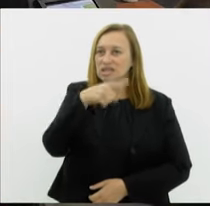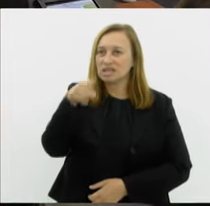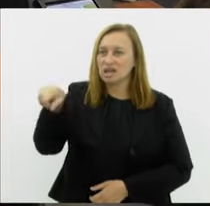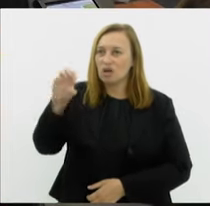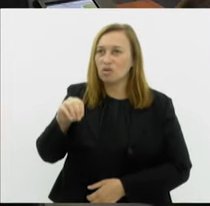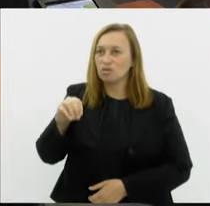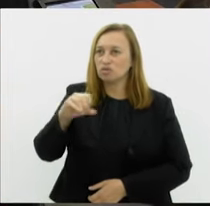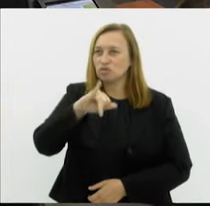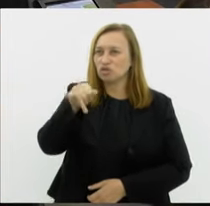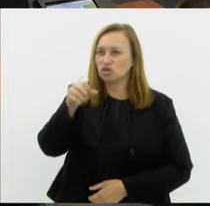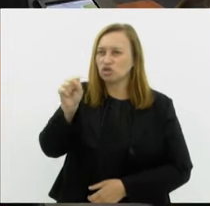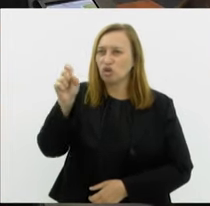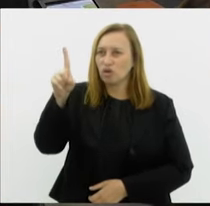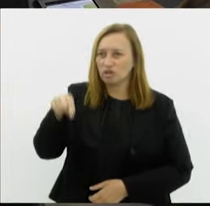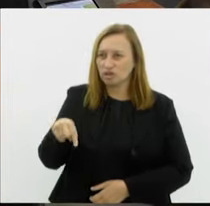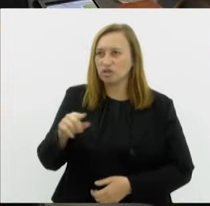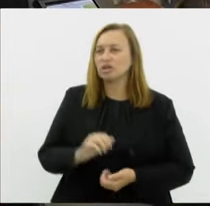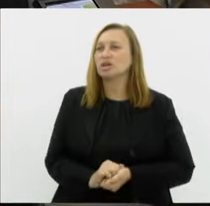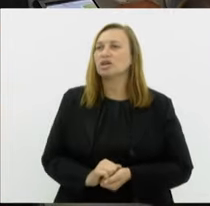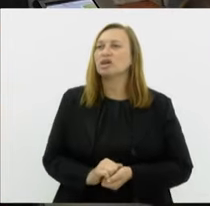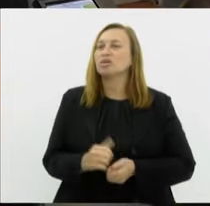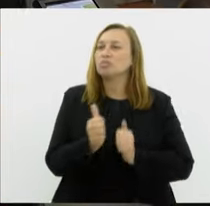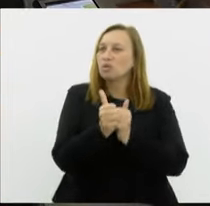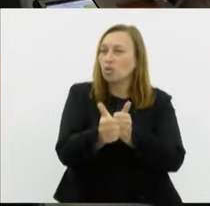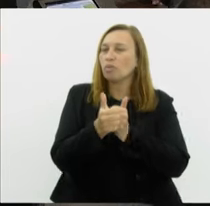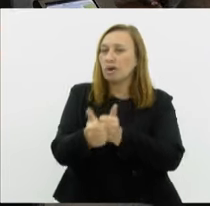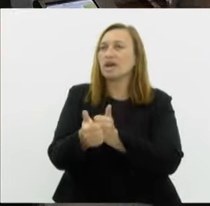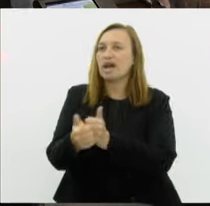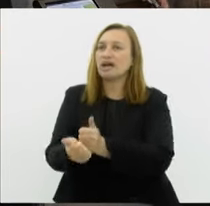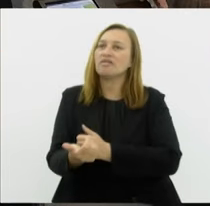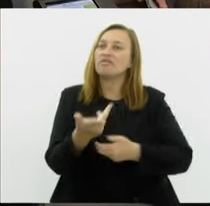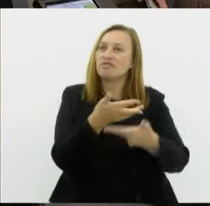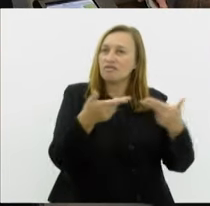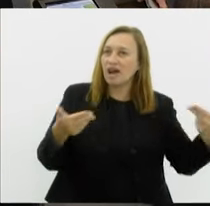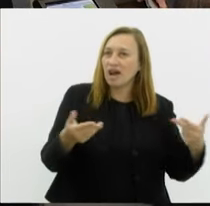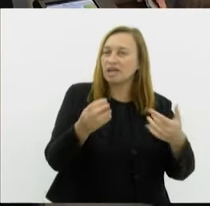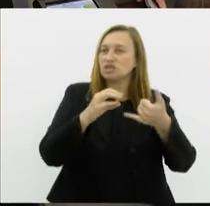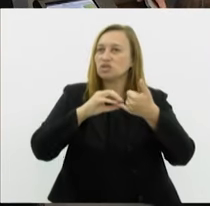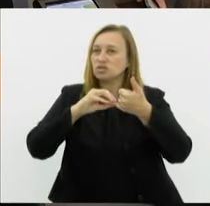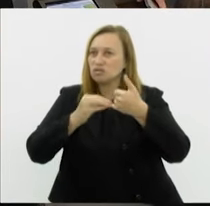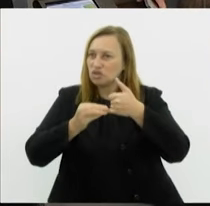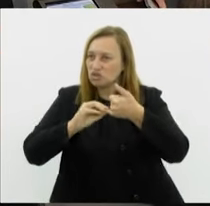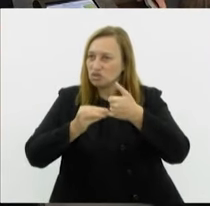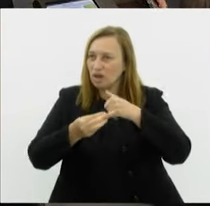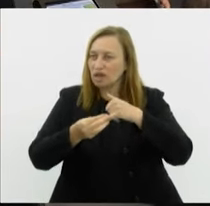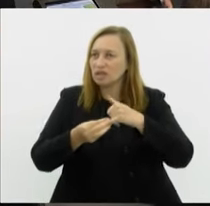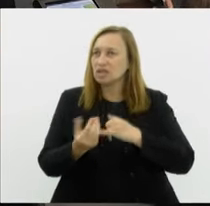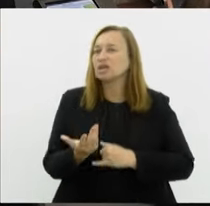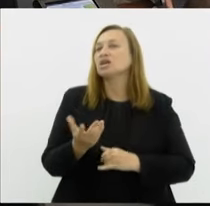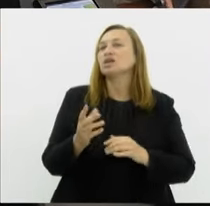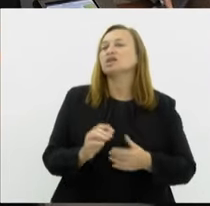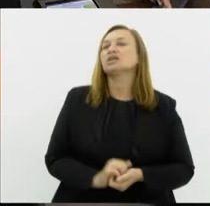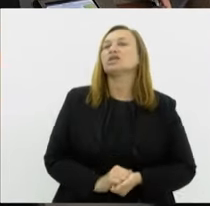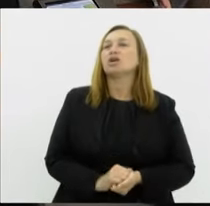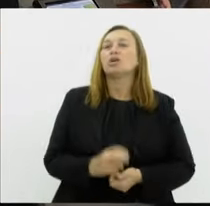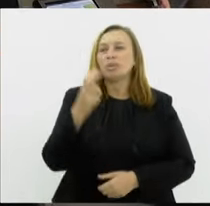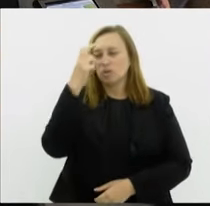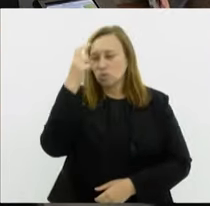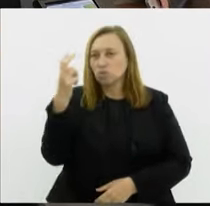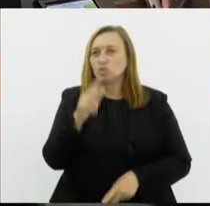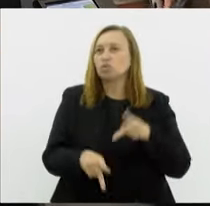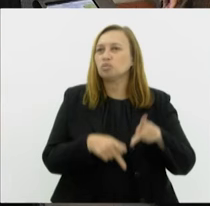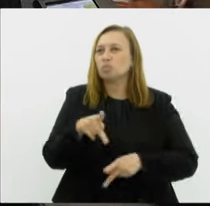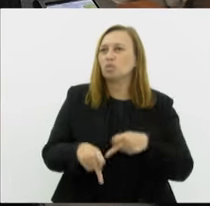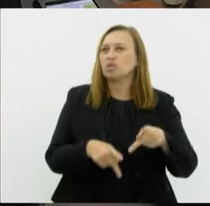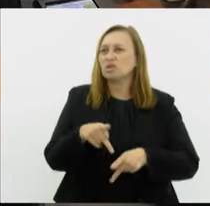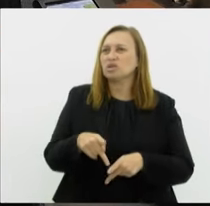onde pude acompanhar várias feijoadas de um devoto importante para a cultura popular. São